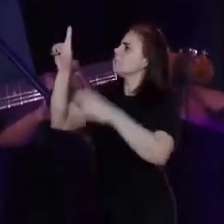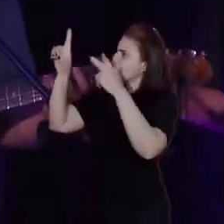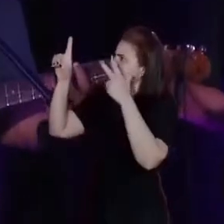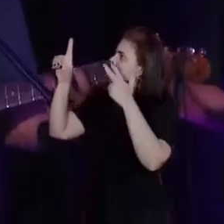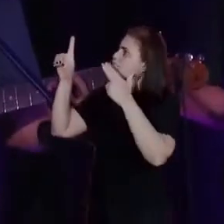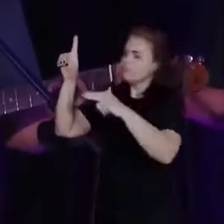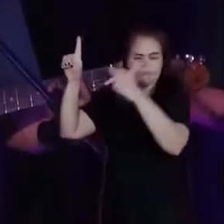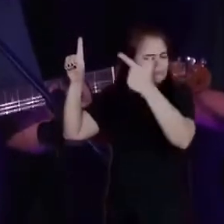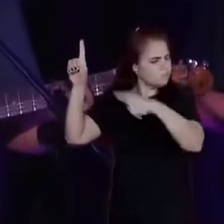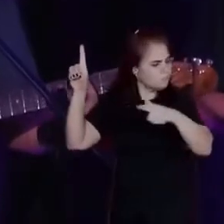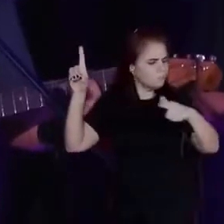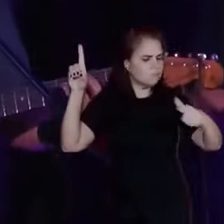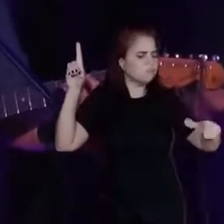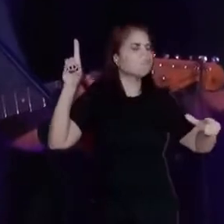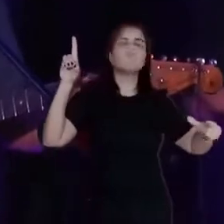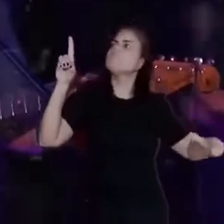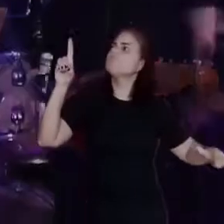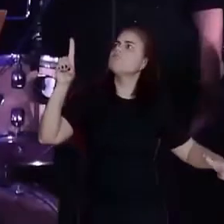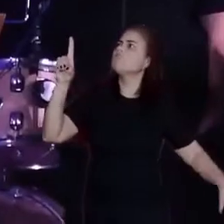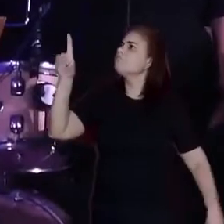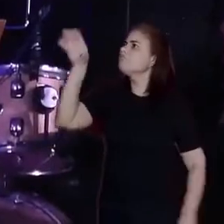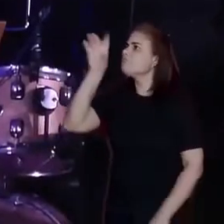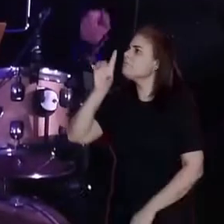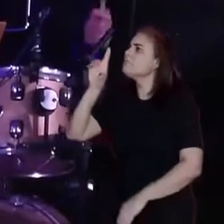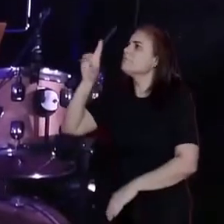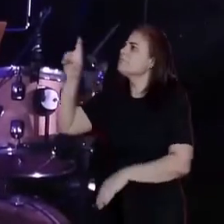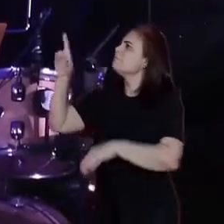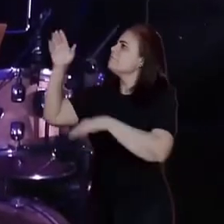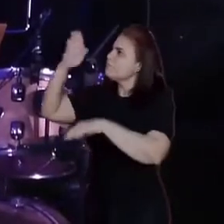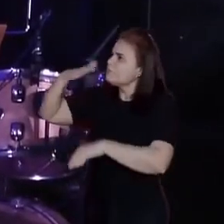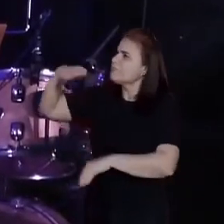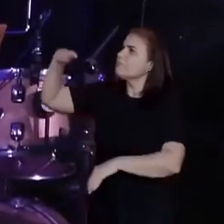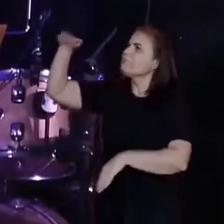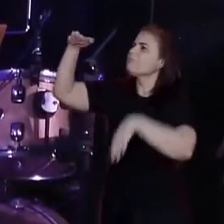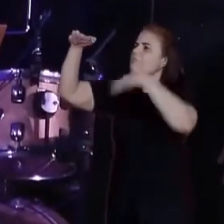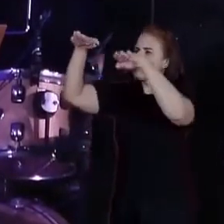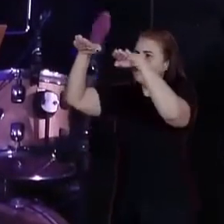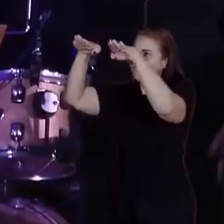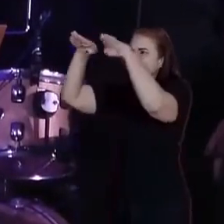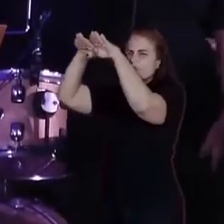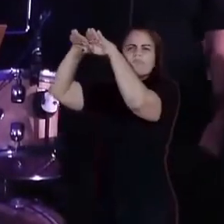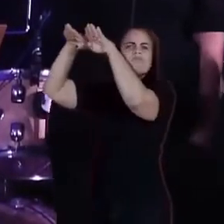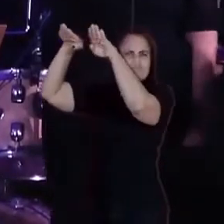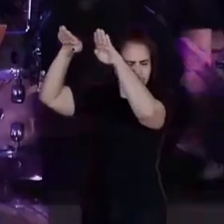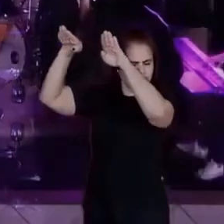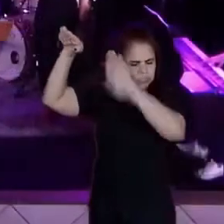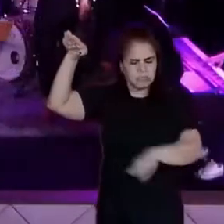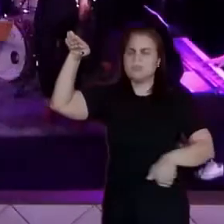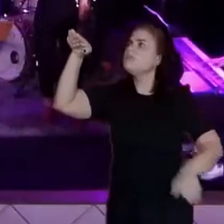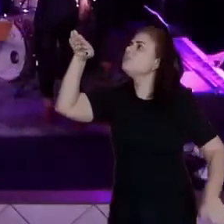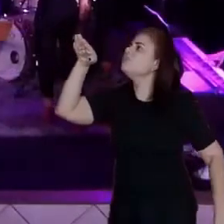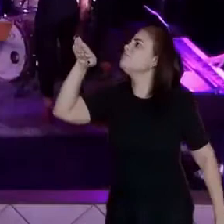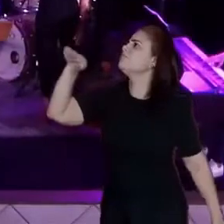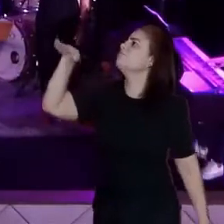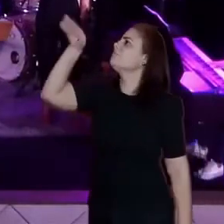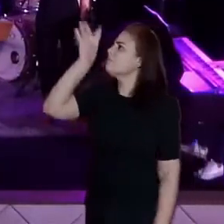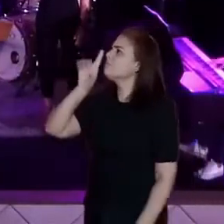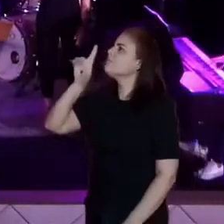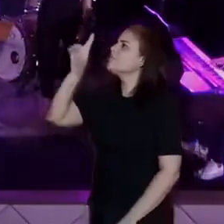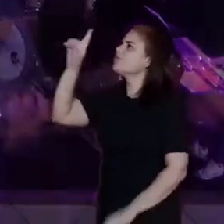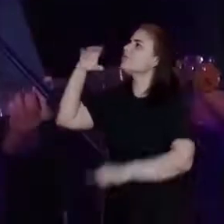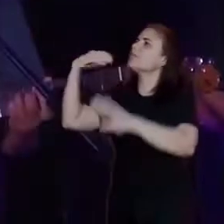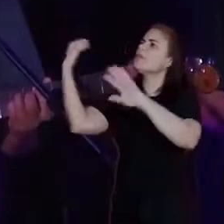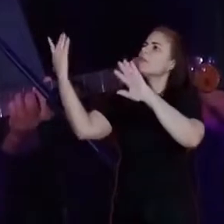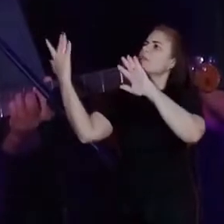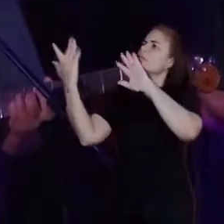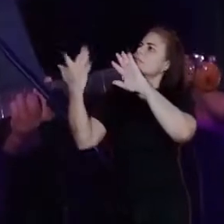outro não não há outro povo tu não há outro nome